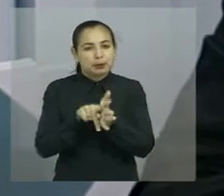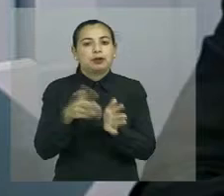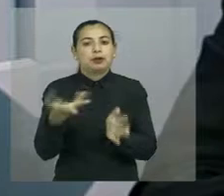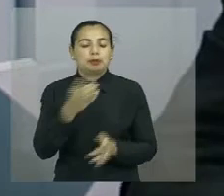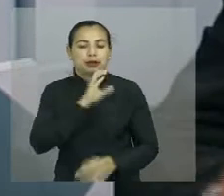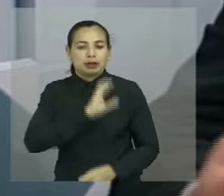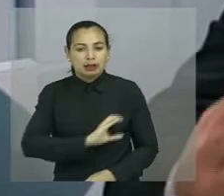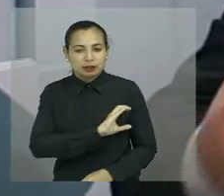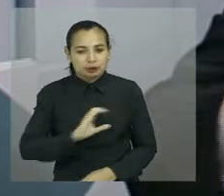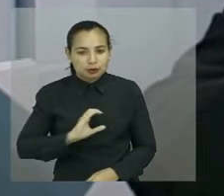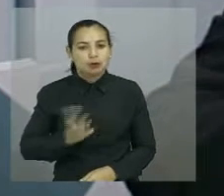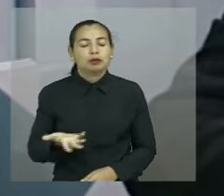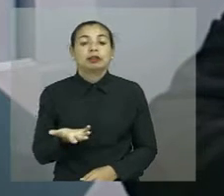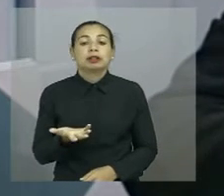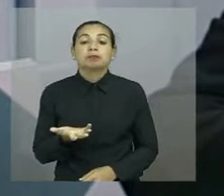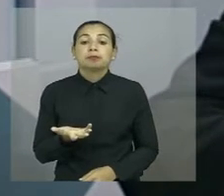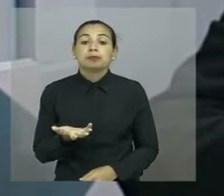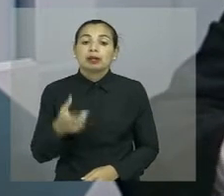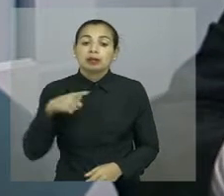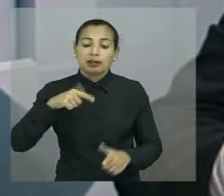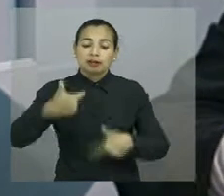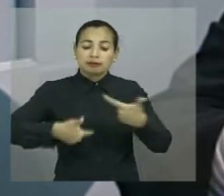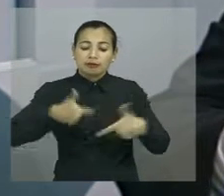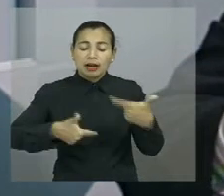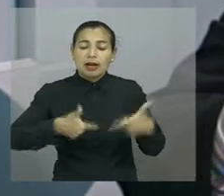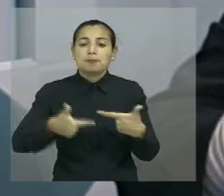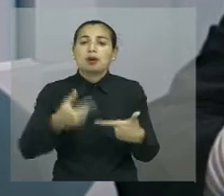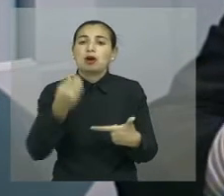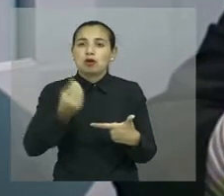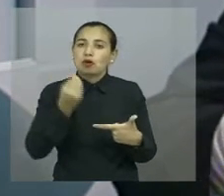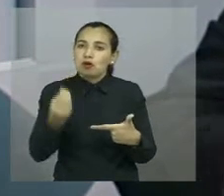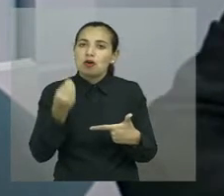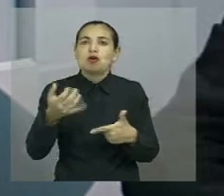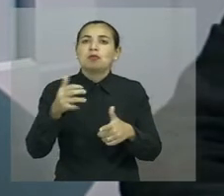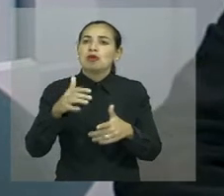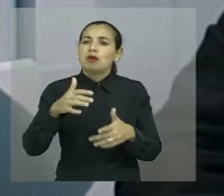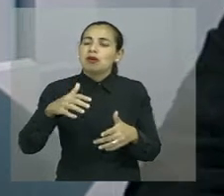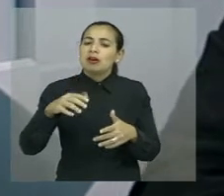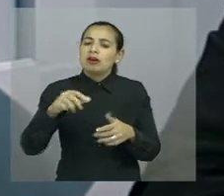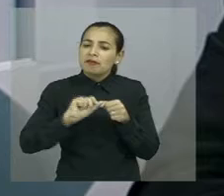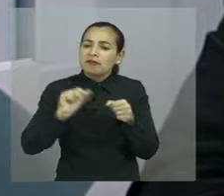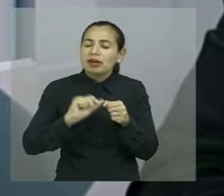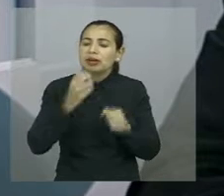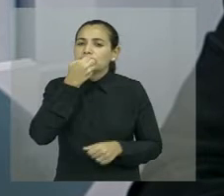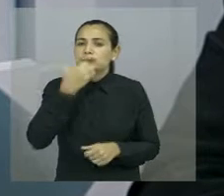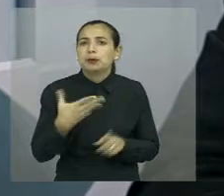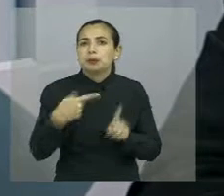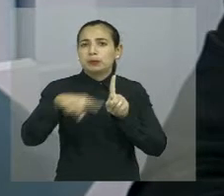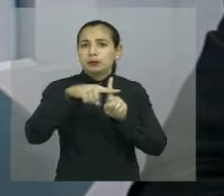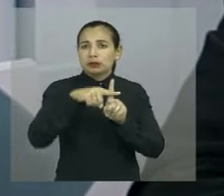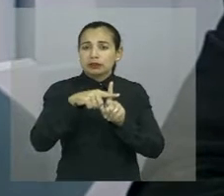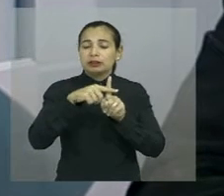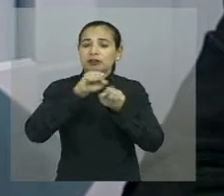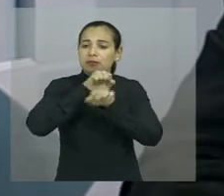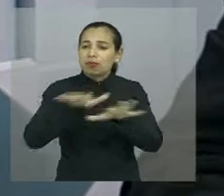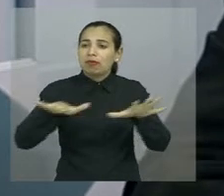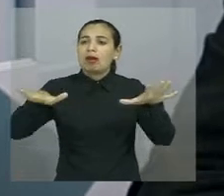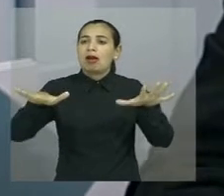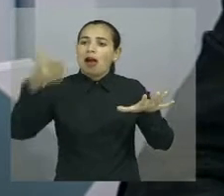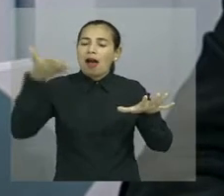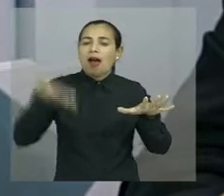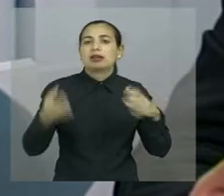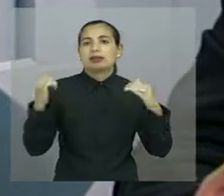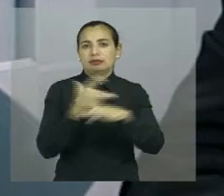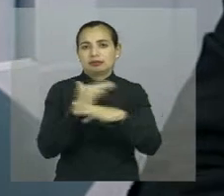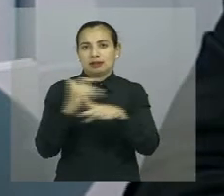católicas, novas comunidades, pelo trabalho que elas têm desempenhado aqui na nossa cidade. Hoje nós sabemos que o